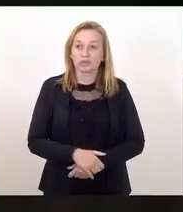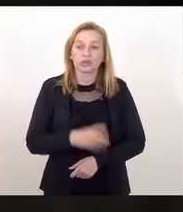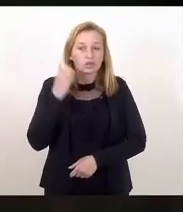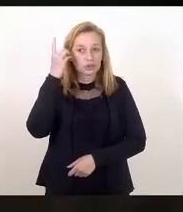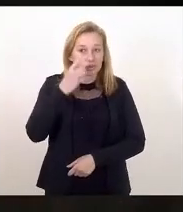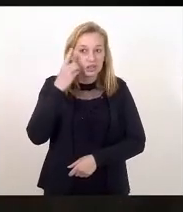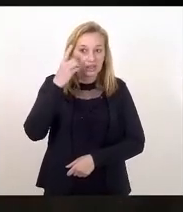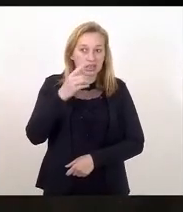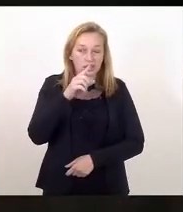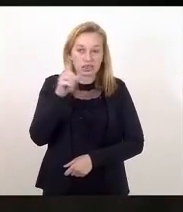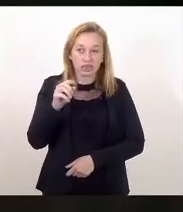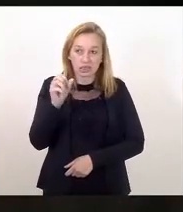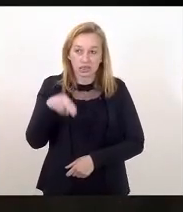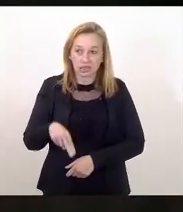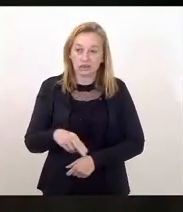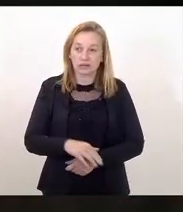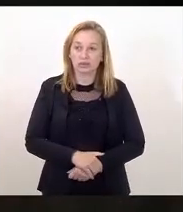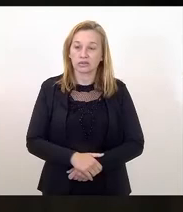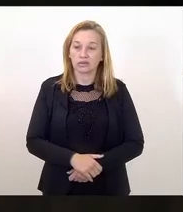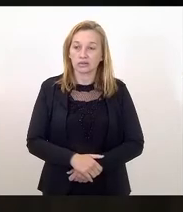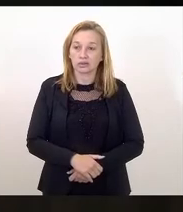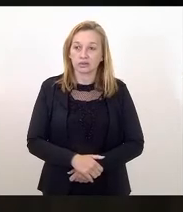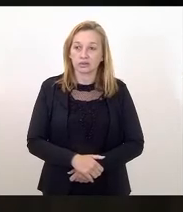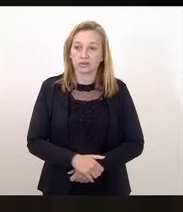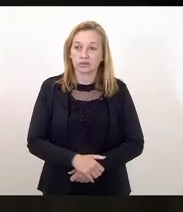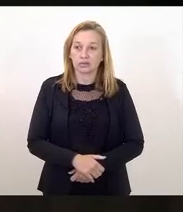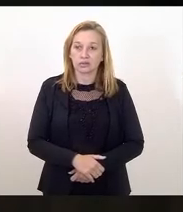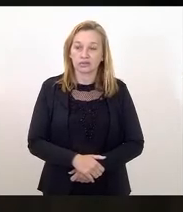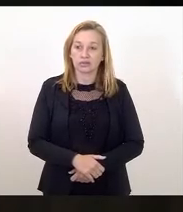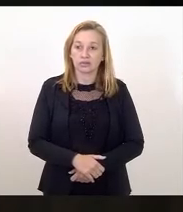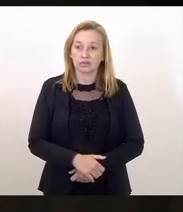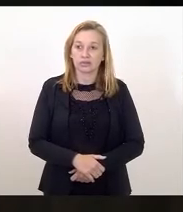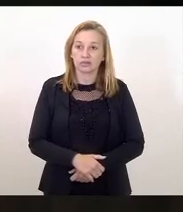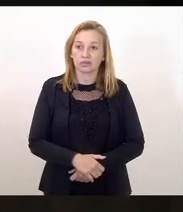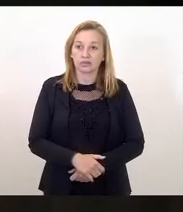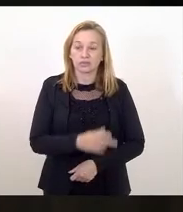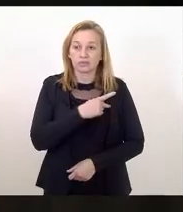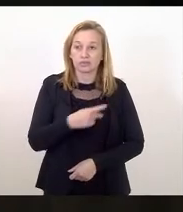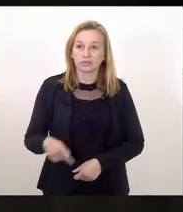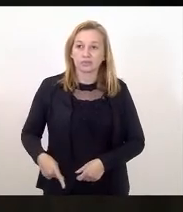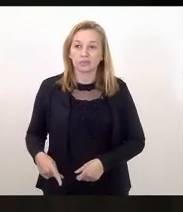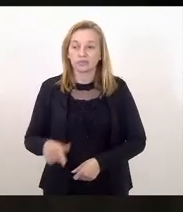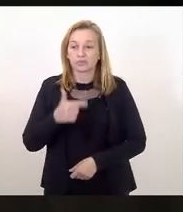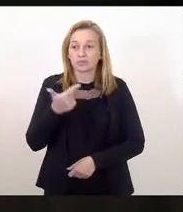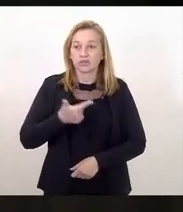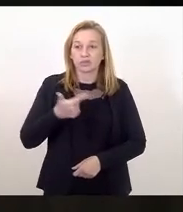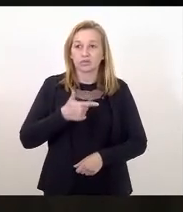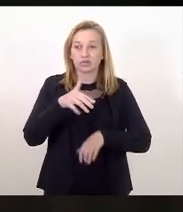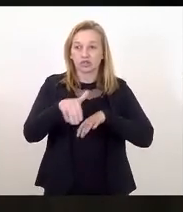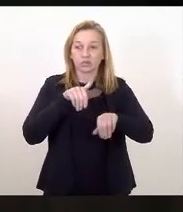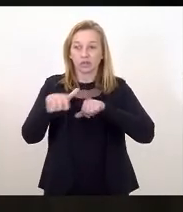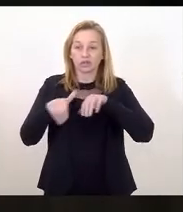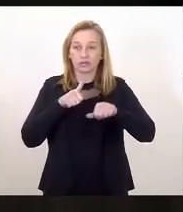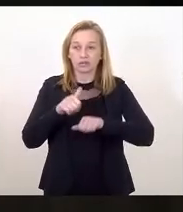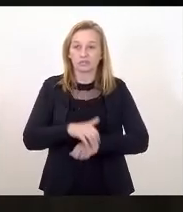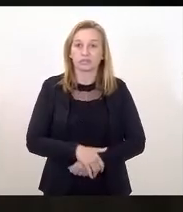Deputada Zeydan. Deputada Zeydan. A presidência vai proceder à segunda chamada.